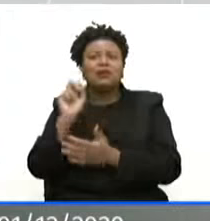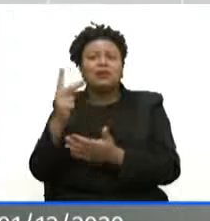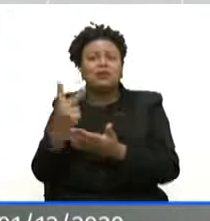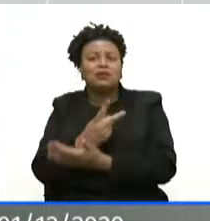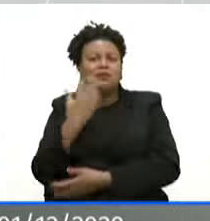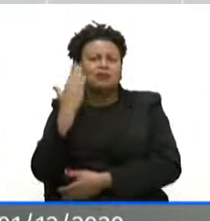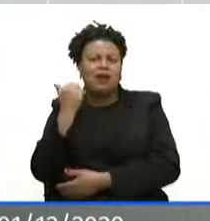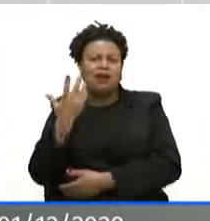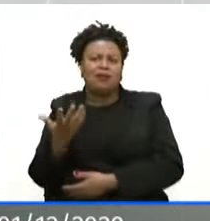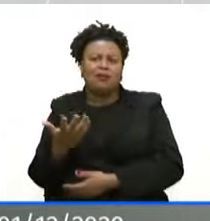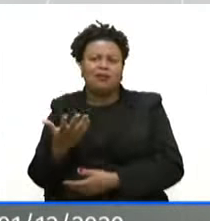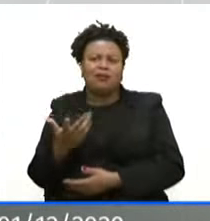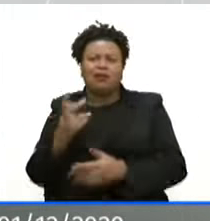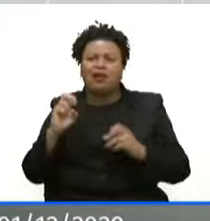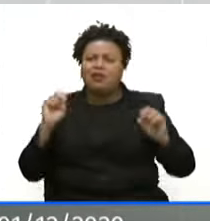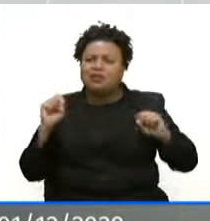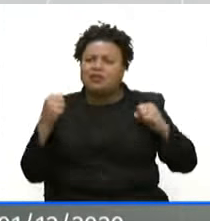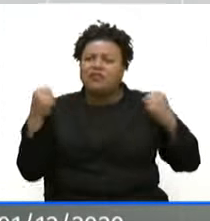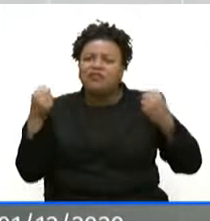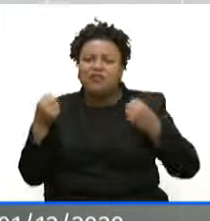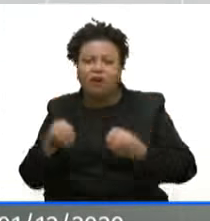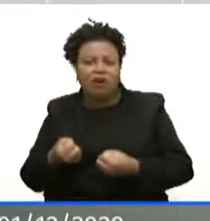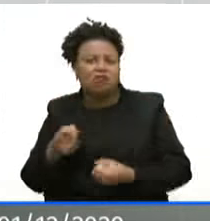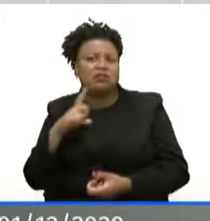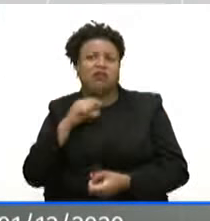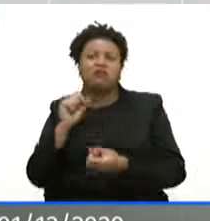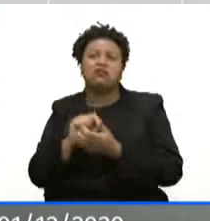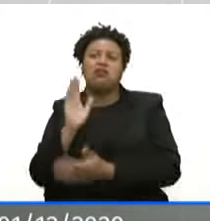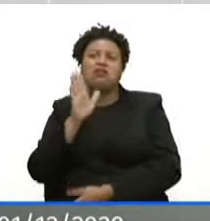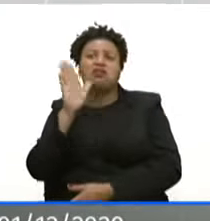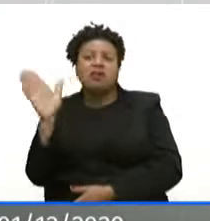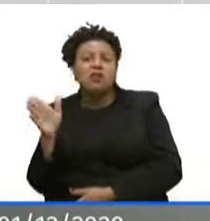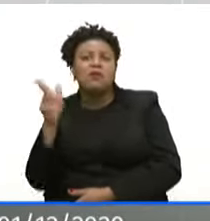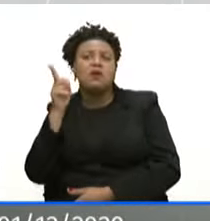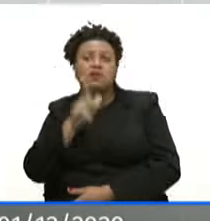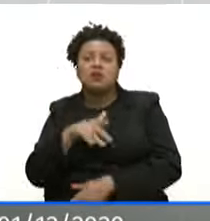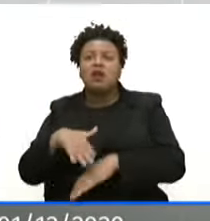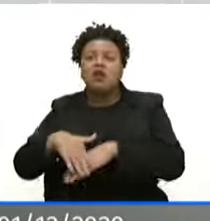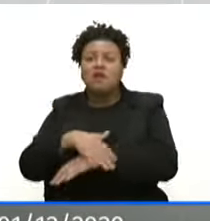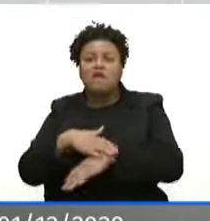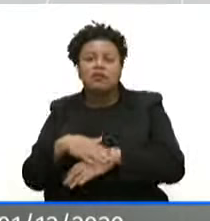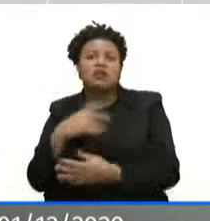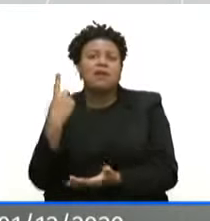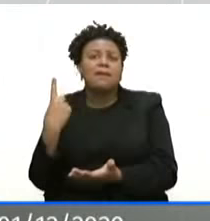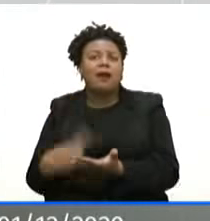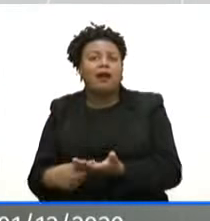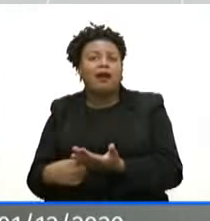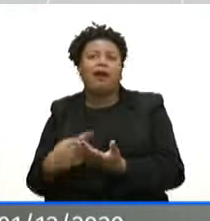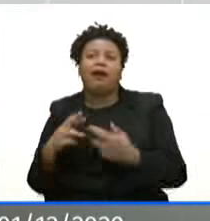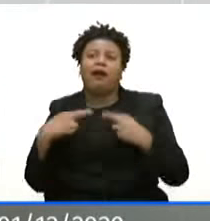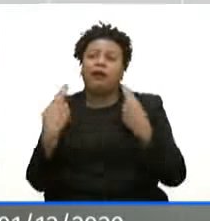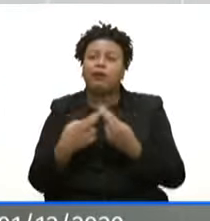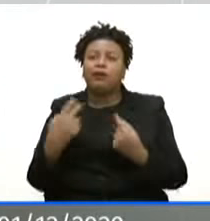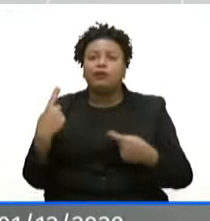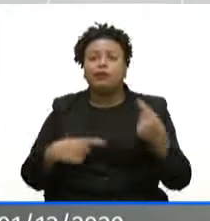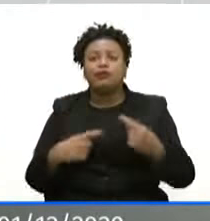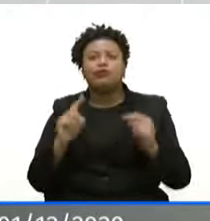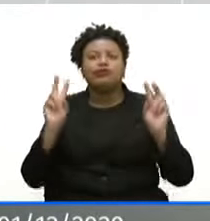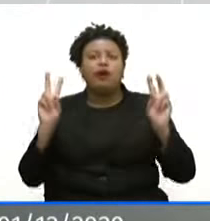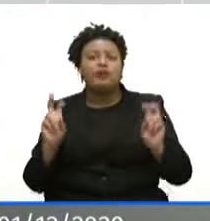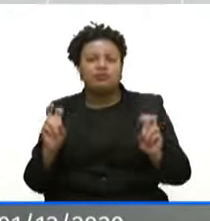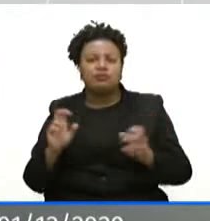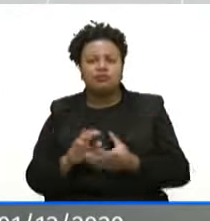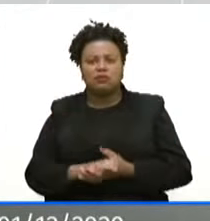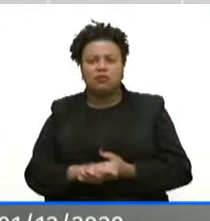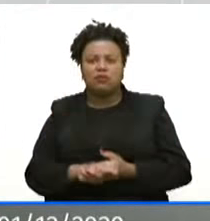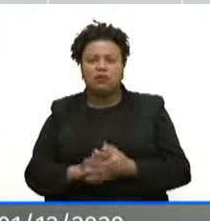acontecendo, sabe? É um esforço que tem que se fazer para conseguir marcar uma reunião para discutir um determinado